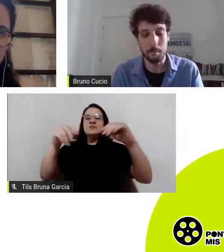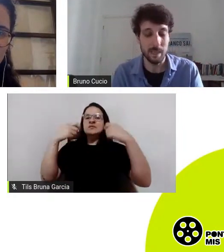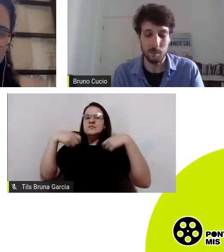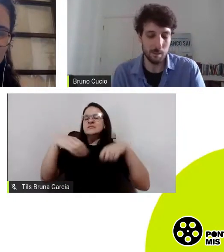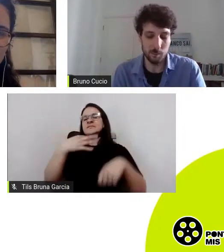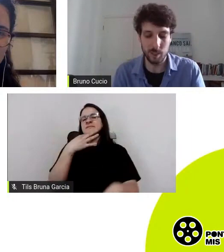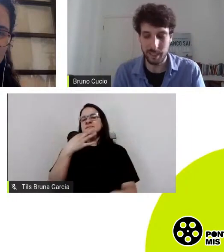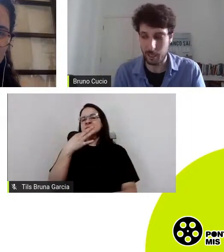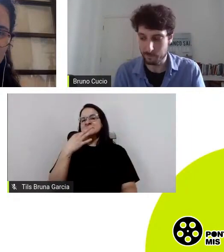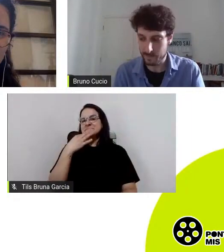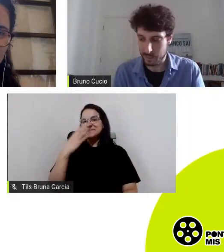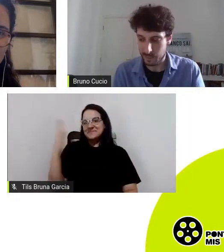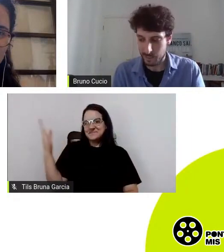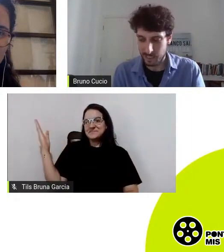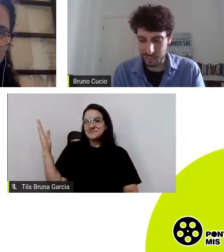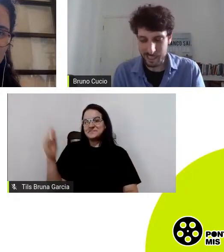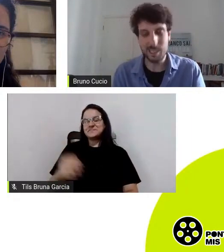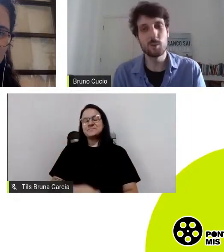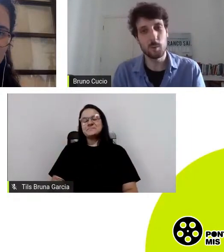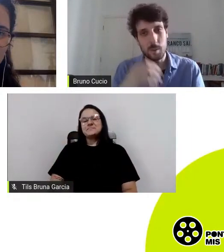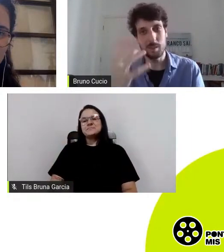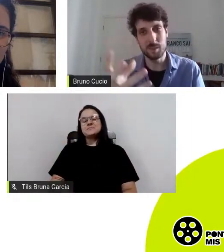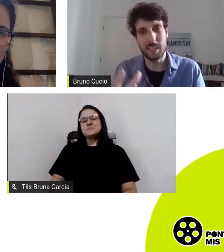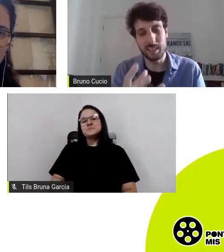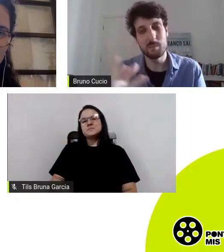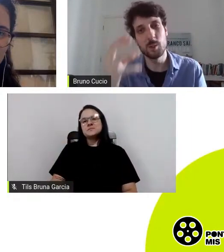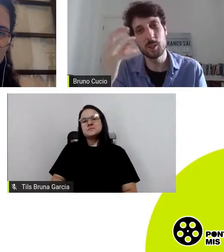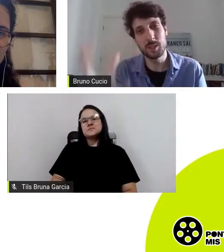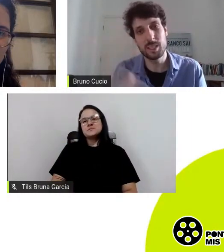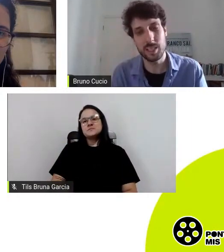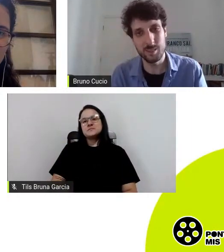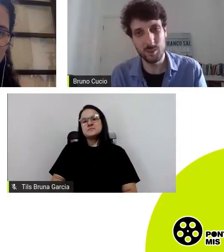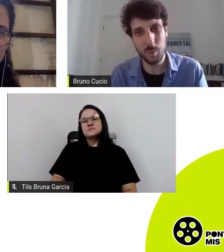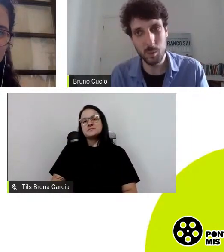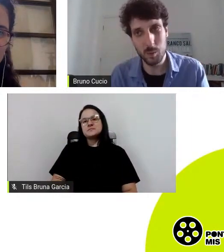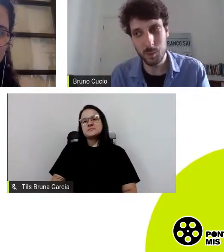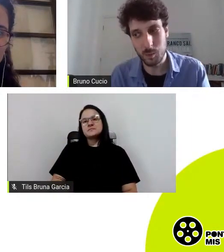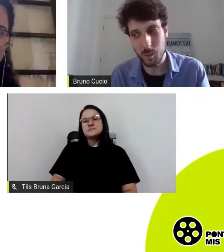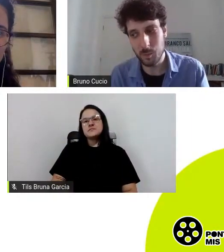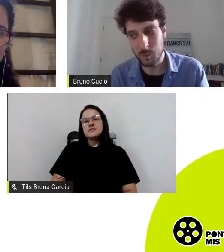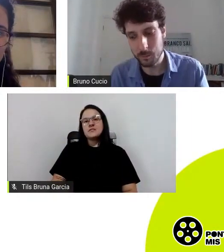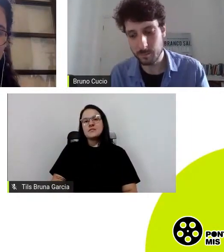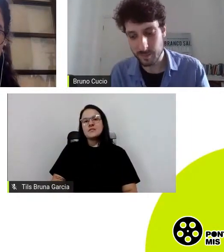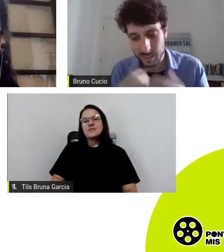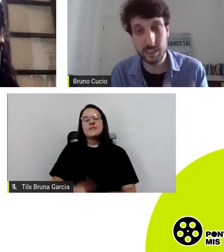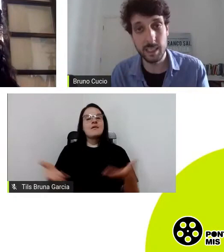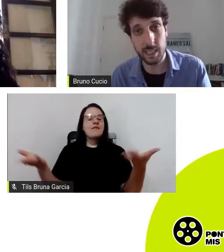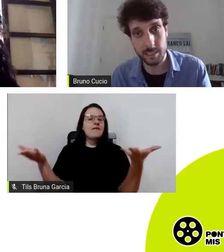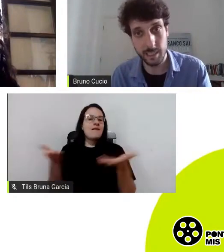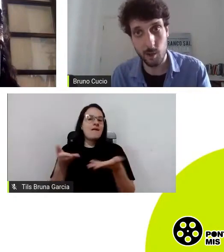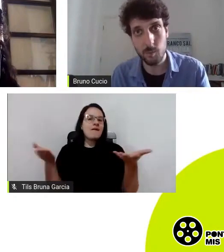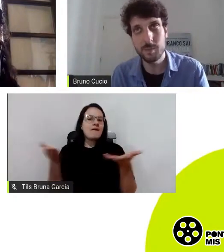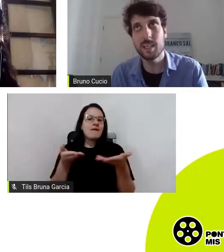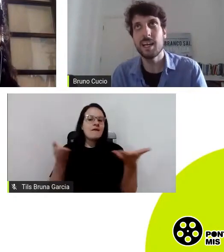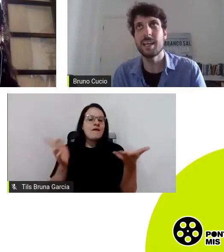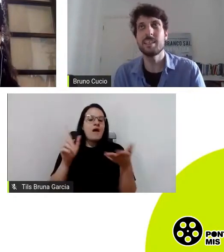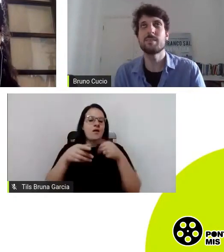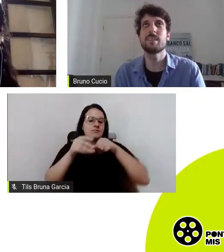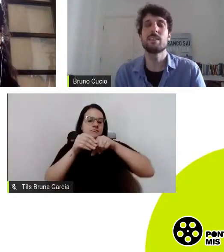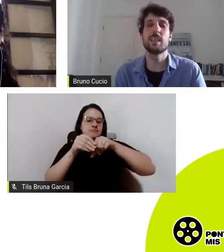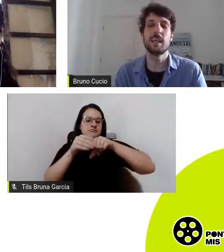importante. Todo mundo tem que conhecer, enfim, é muito legal. E deixando, para não me estender muito,